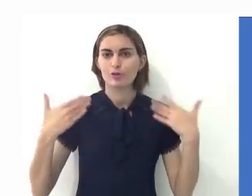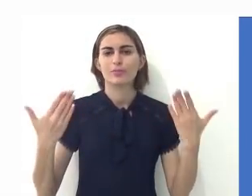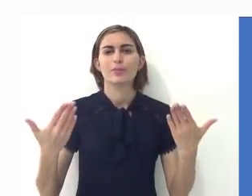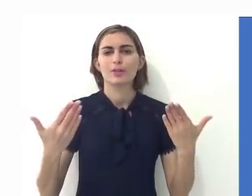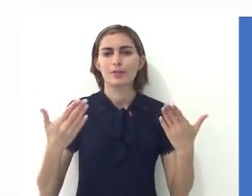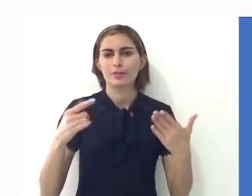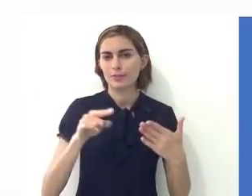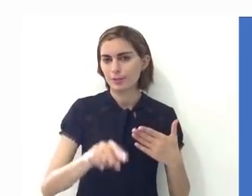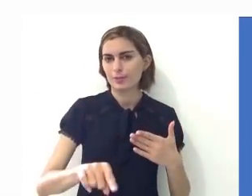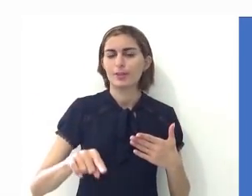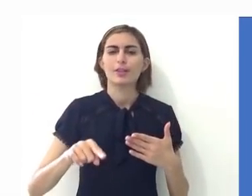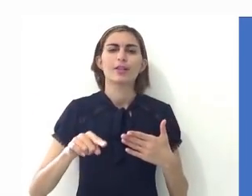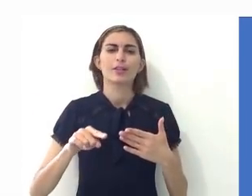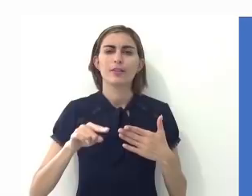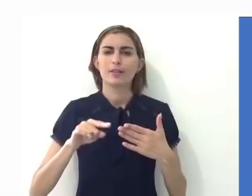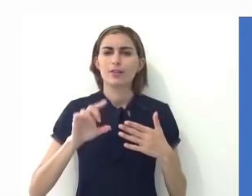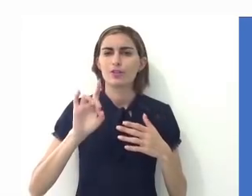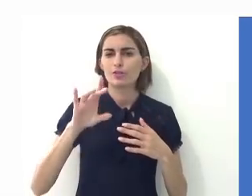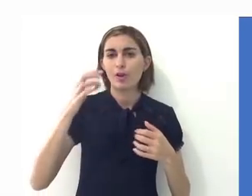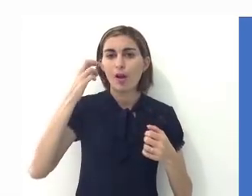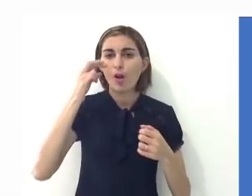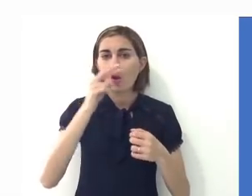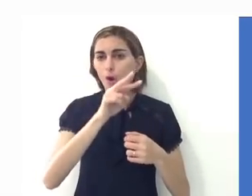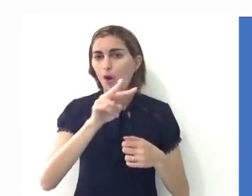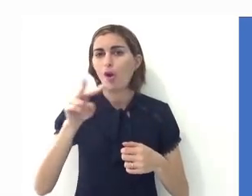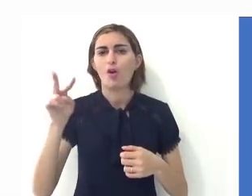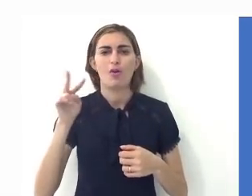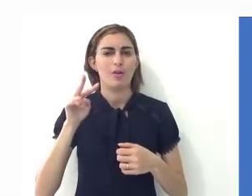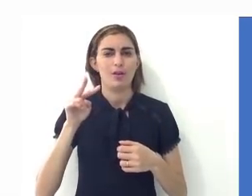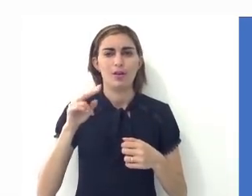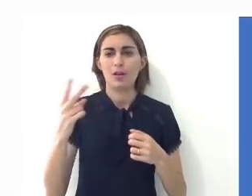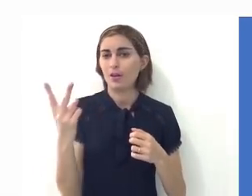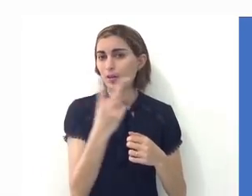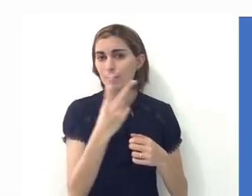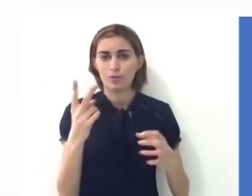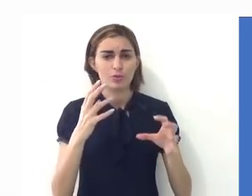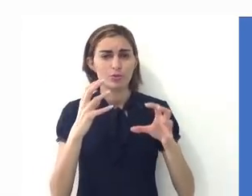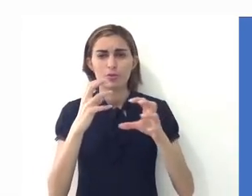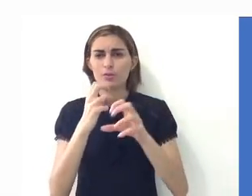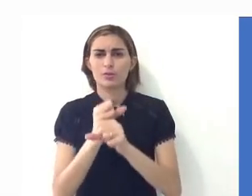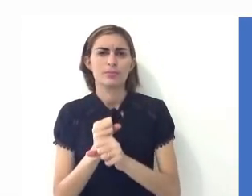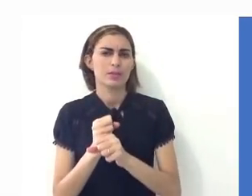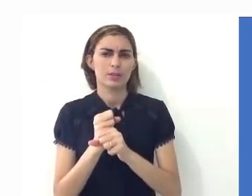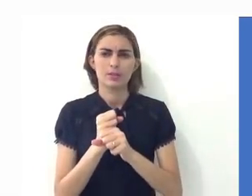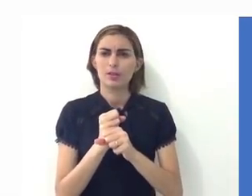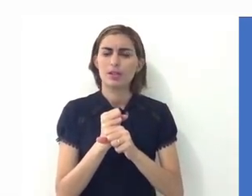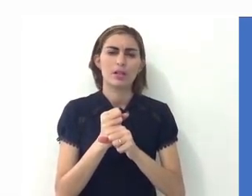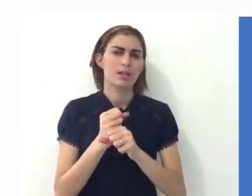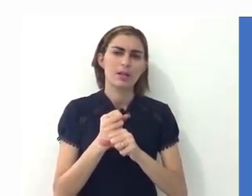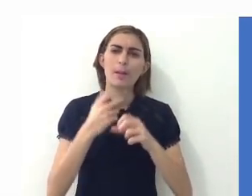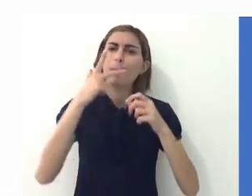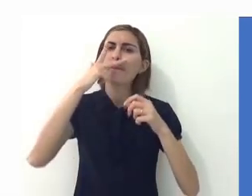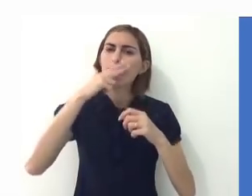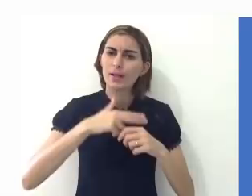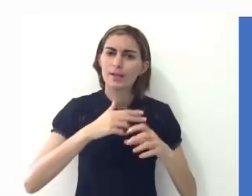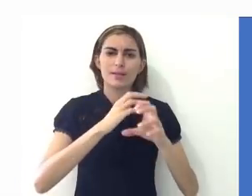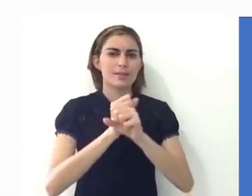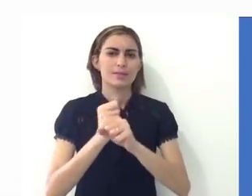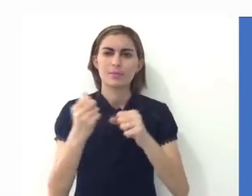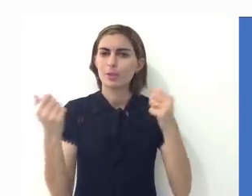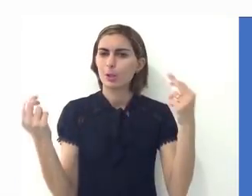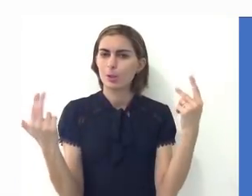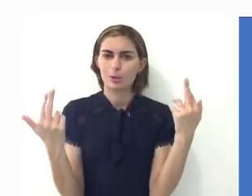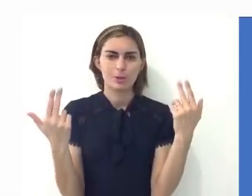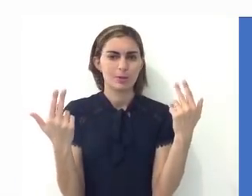ficar surpreso. Isso aí não passa de uma ilusão de ótica. Essas duas medidas aí são